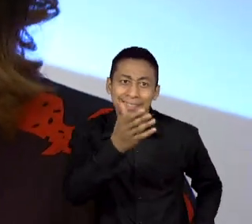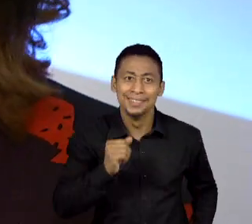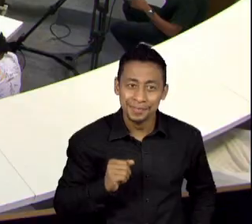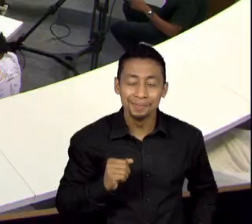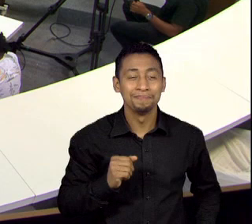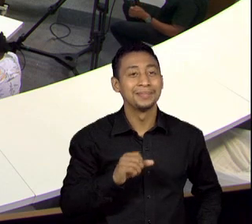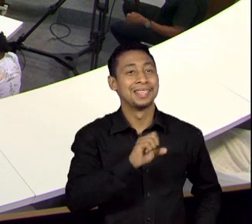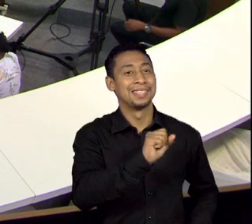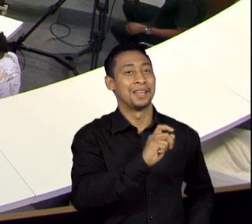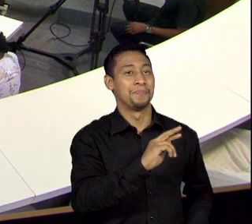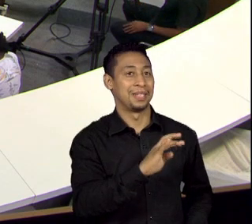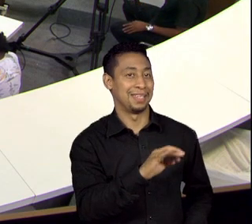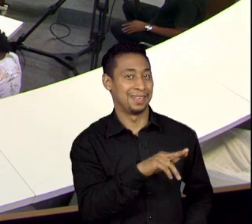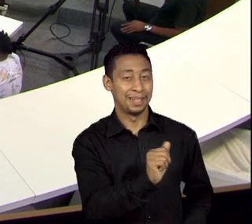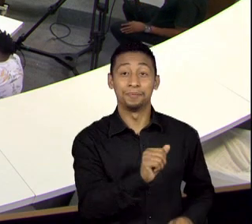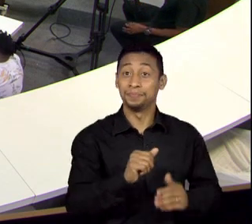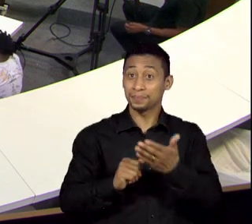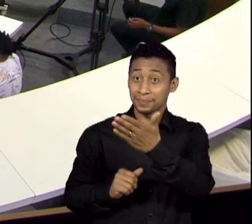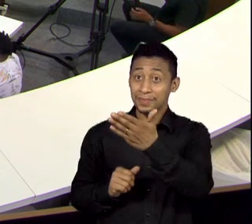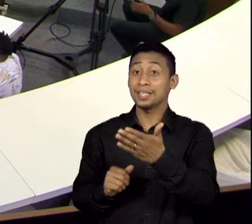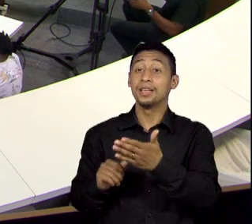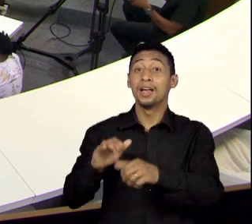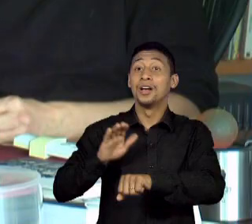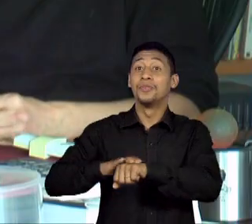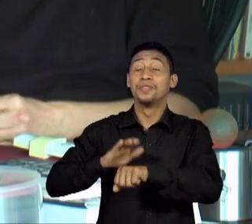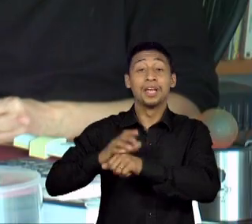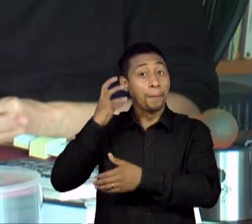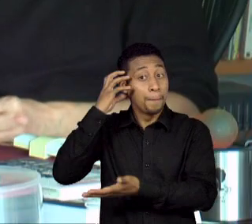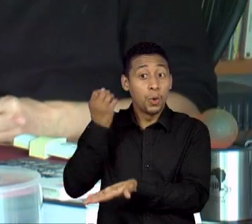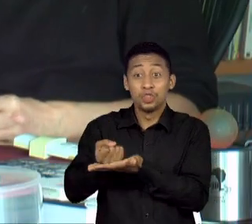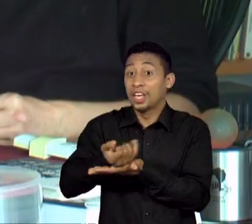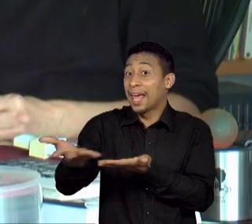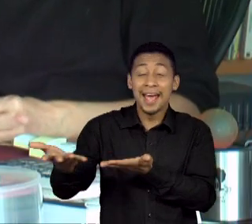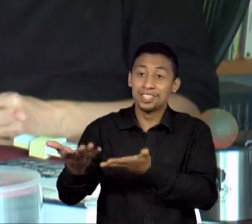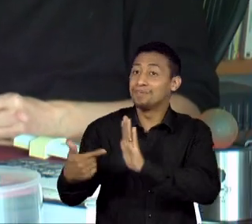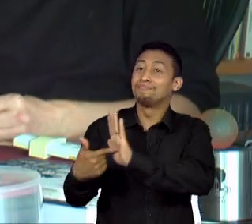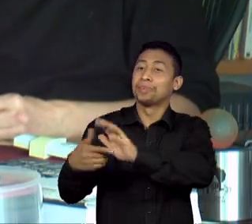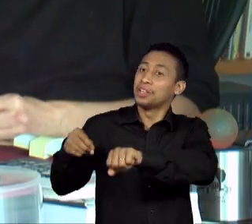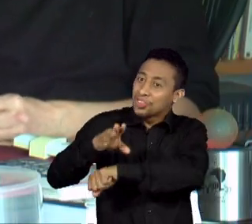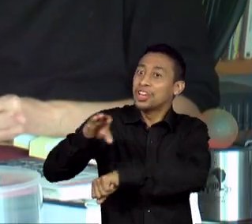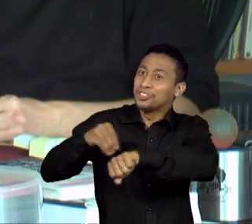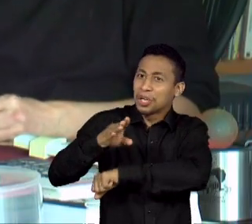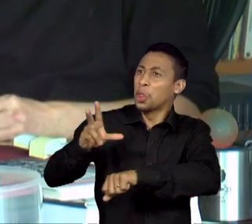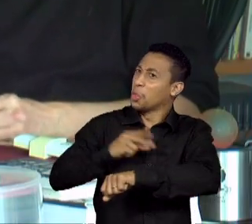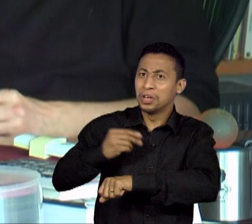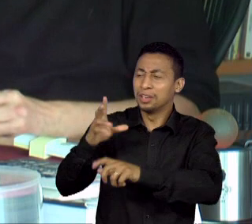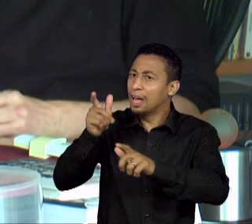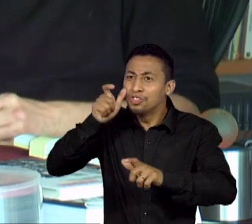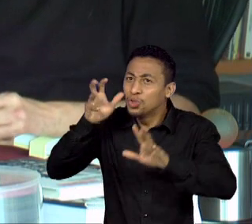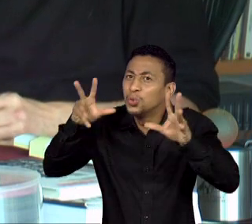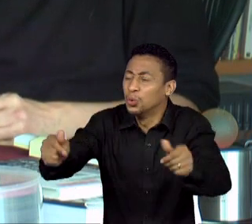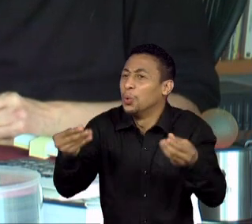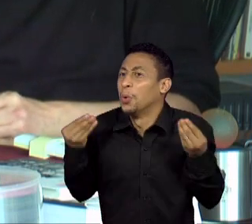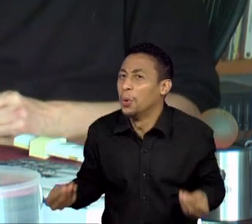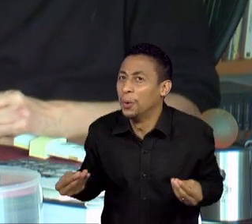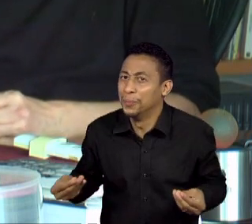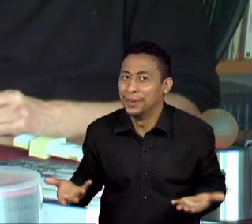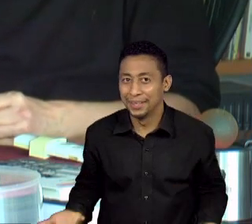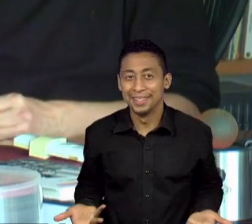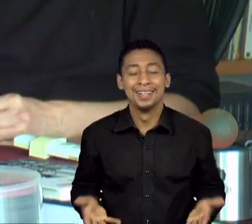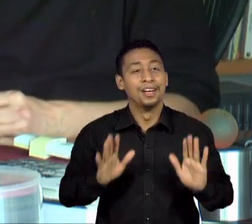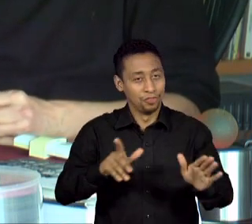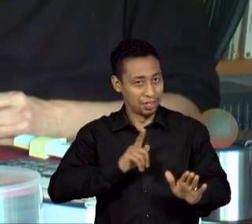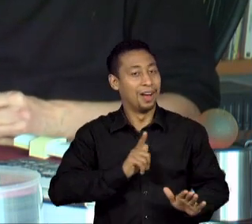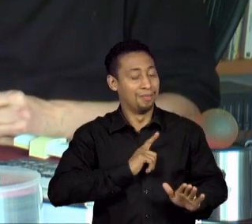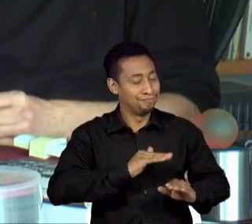podcast recomendando. Ele vai fazer um podcast só com recomendações, porque ele vê tudo, é um absurdo. Vamos fazer. Já temos.